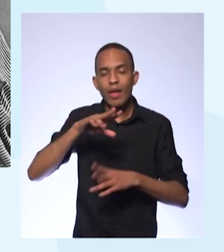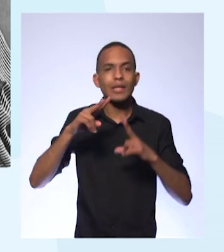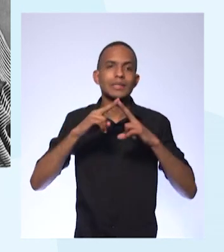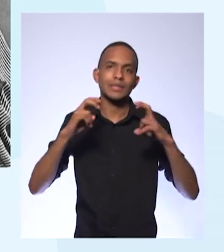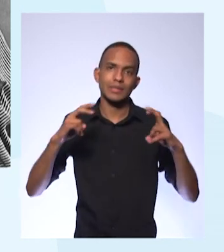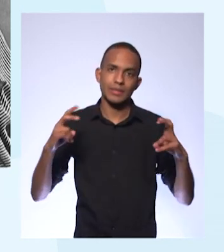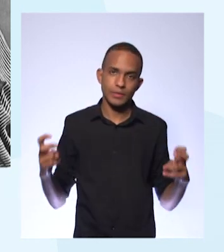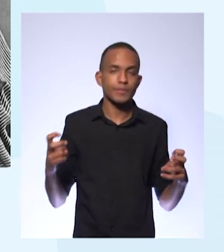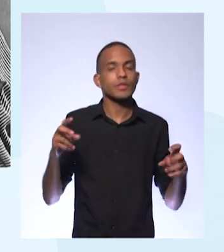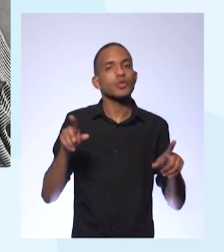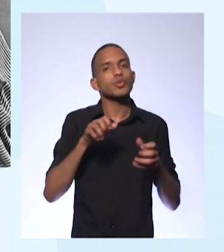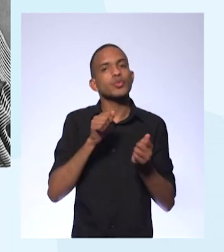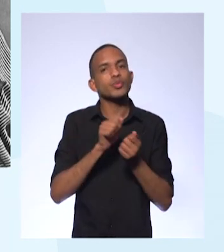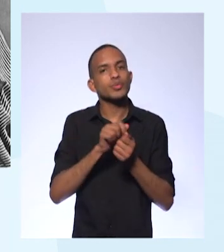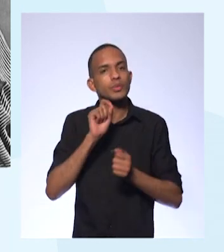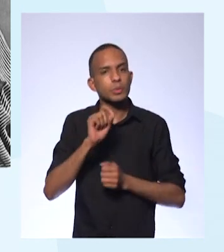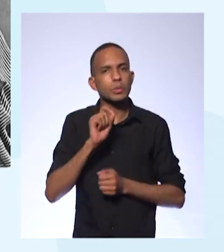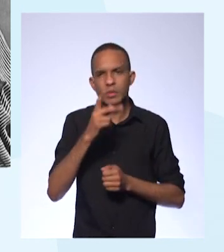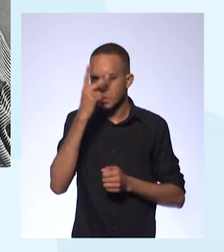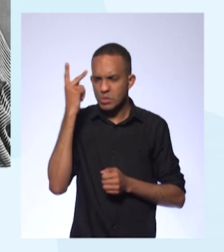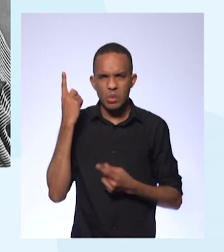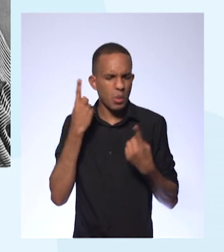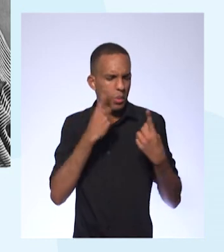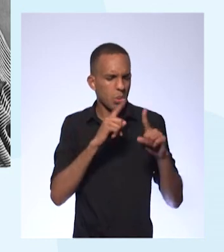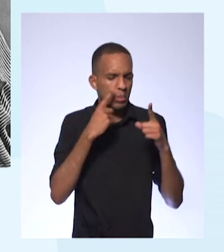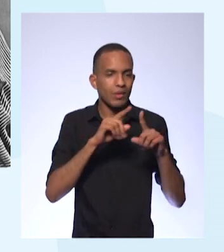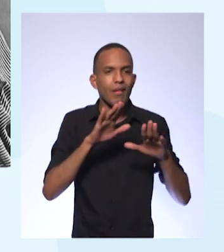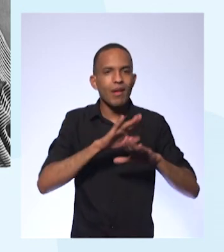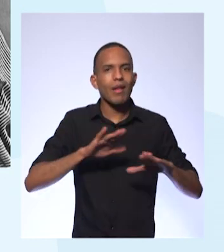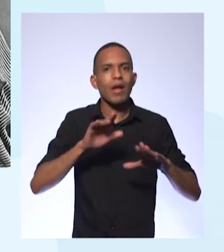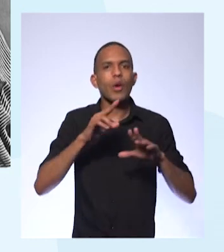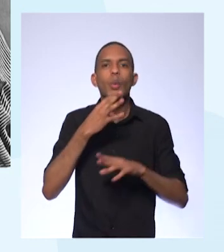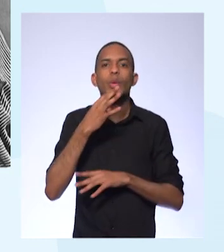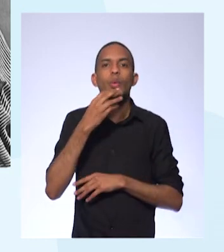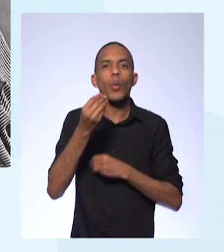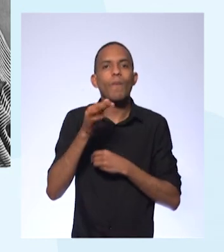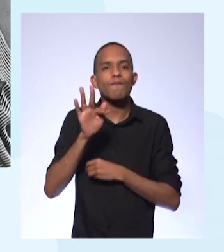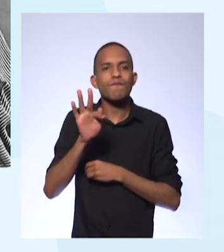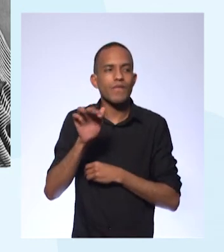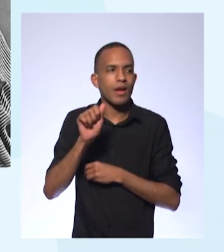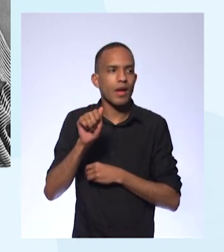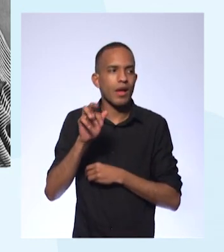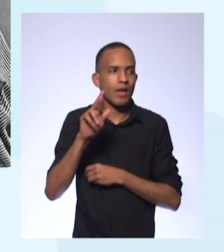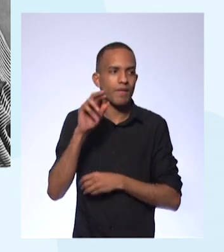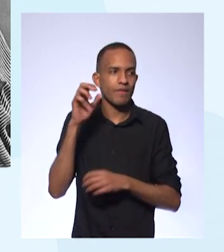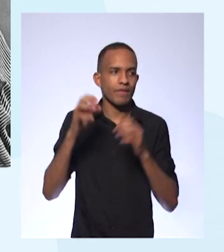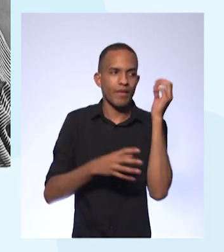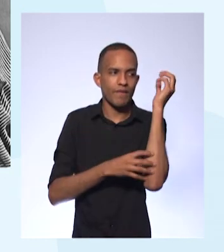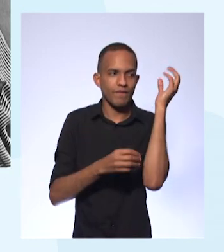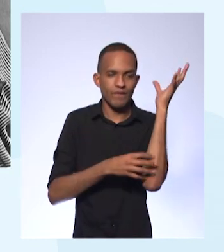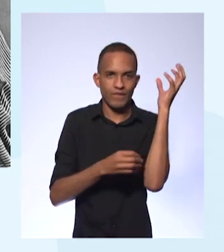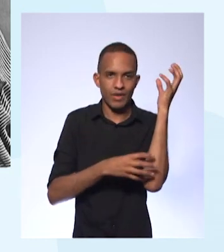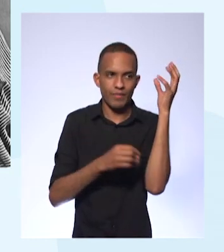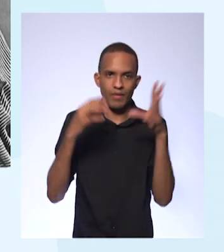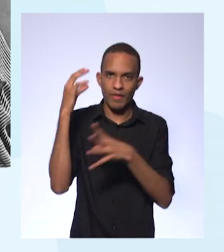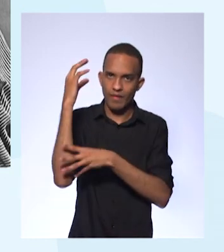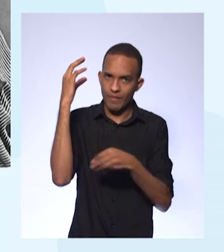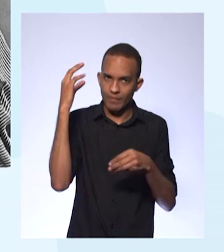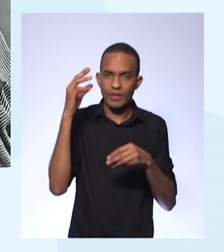Catarina, juntando-se aos rebeldes conhecidos como farrapos, contribuinte para a independência do